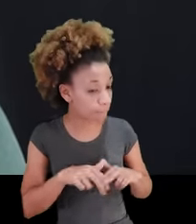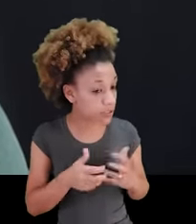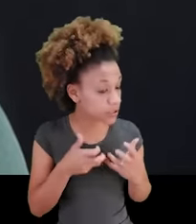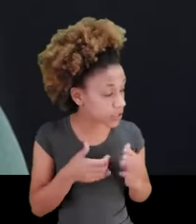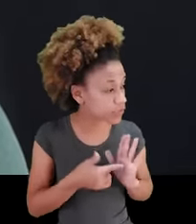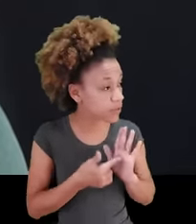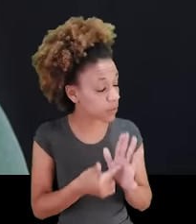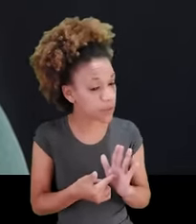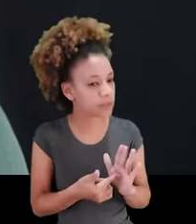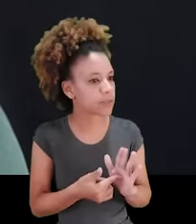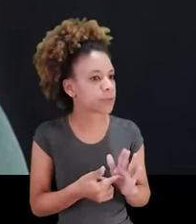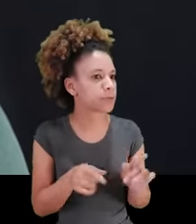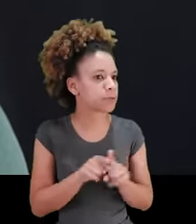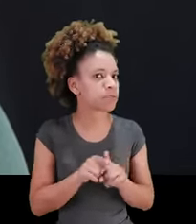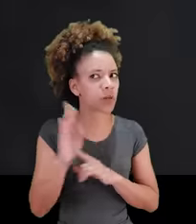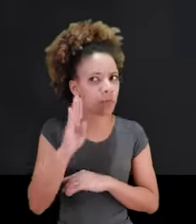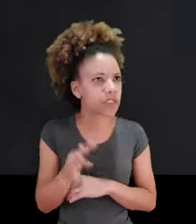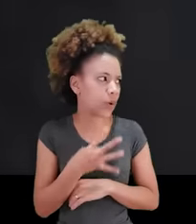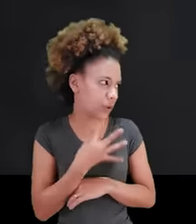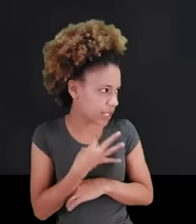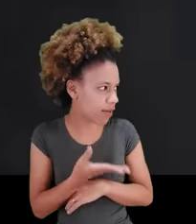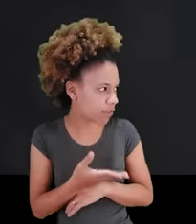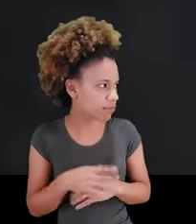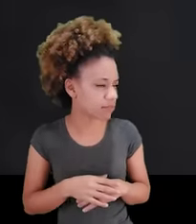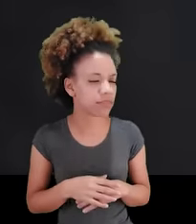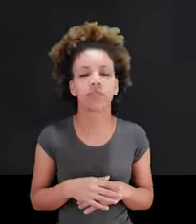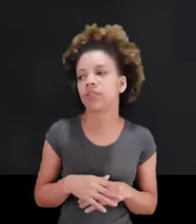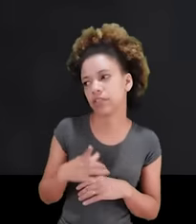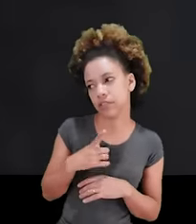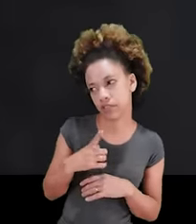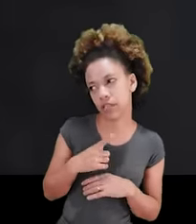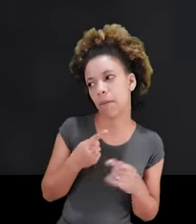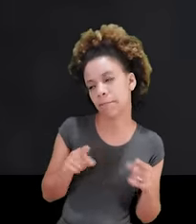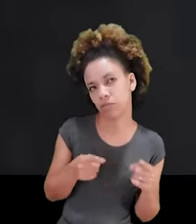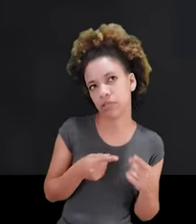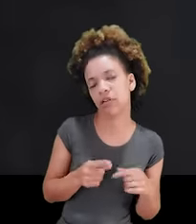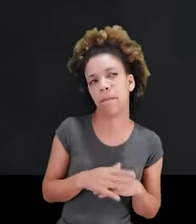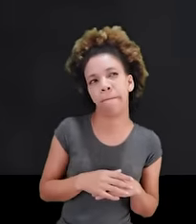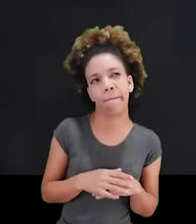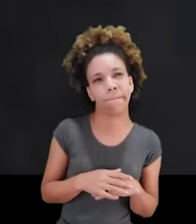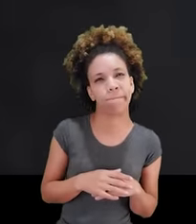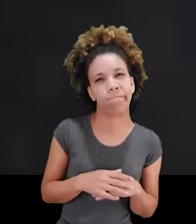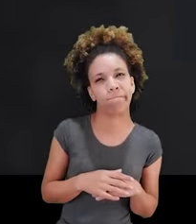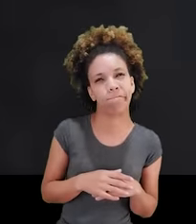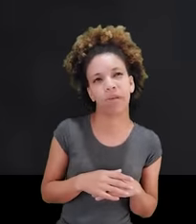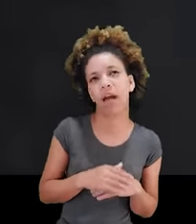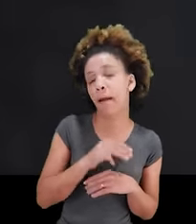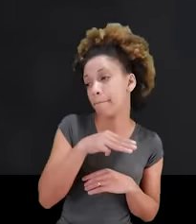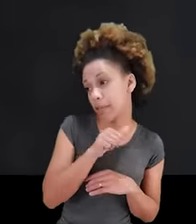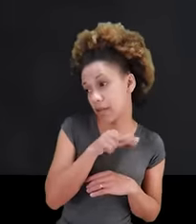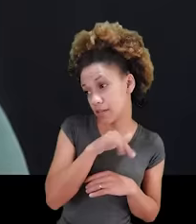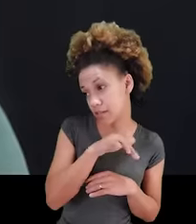você me trouxesse coisas, assim, até para o brasileiro conhecer. Ah, nós temos, a nível musical, temos a